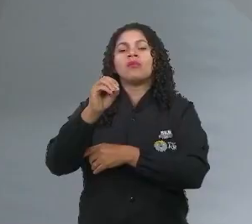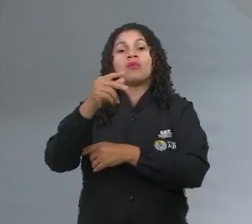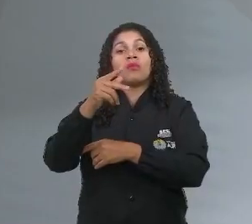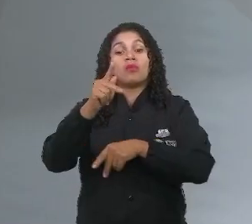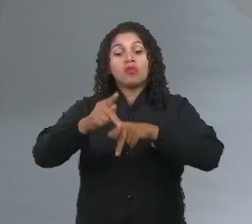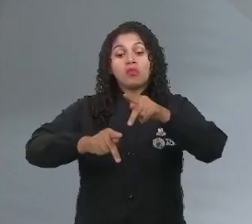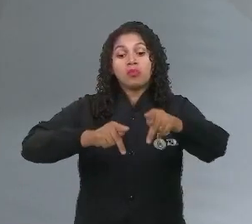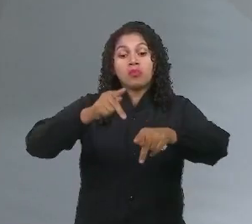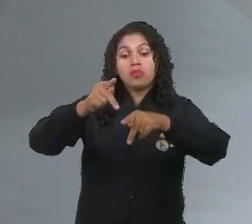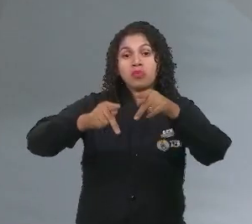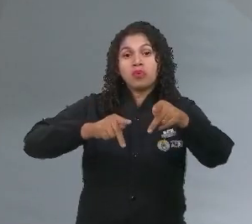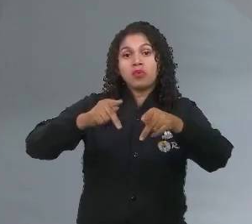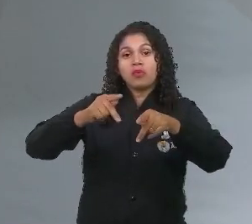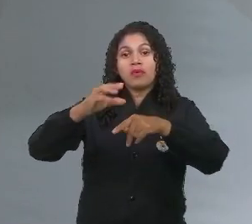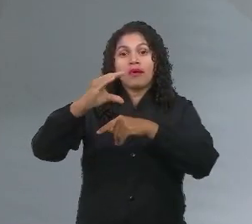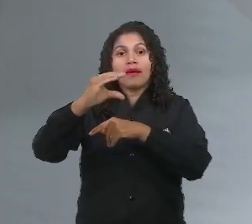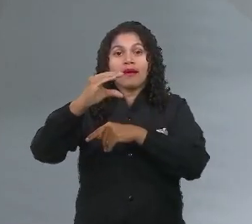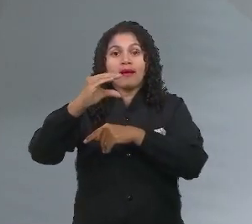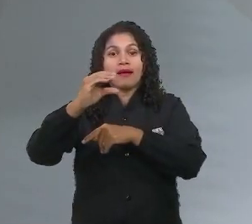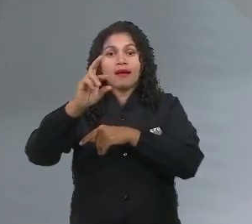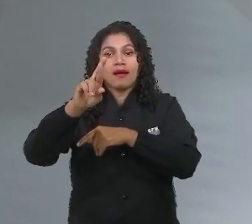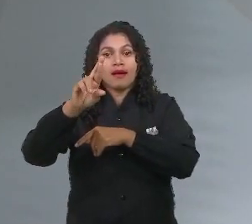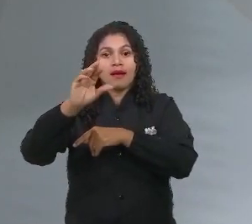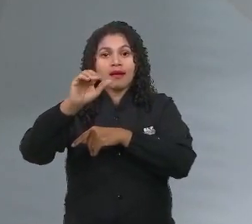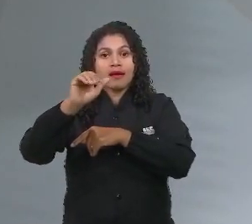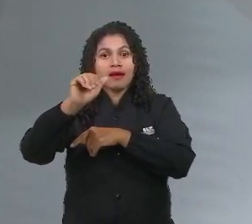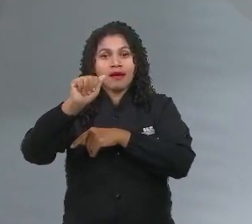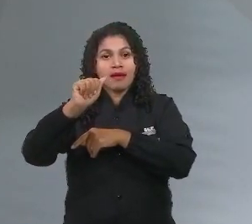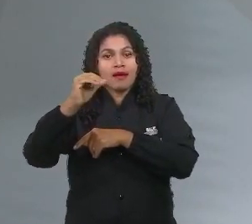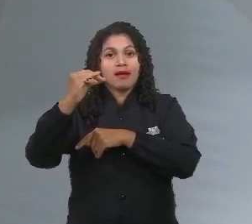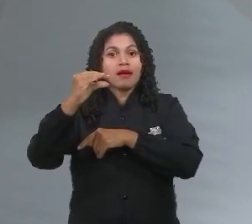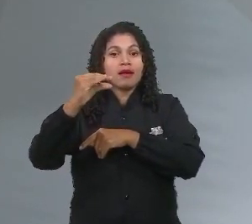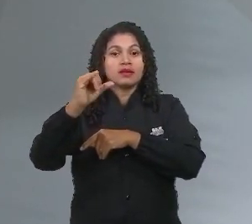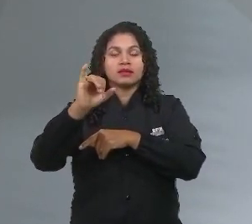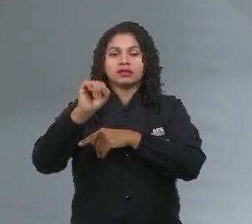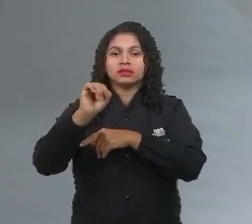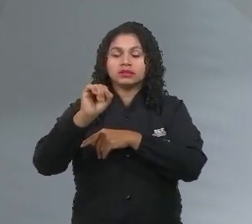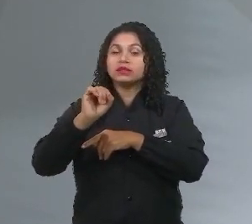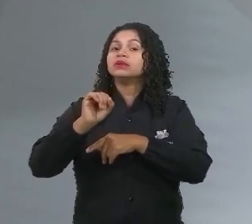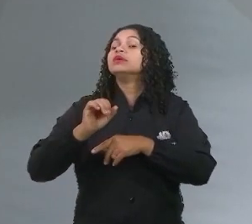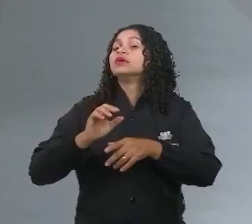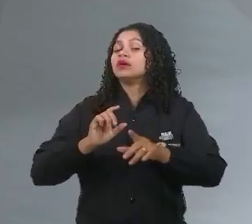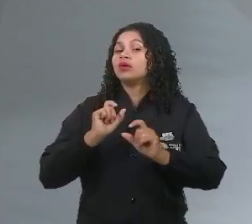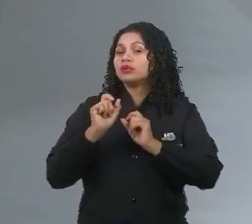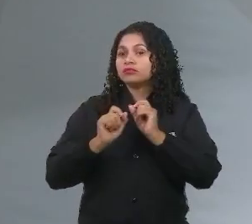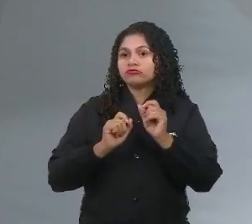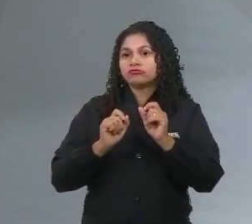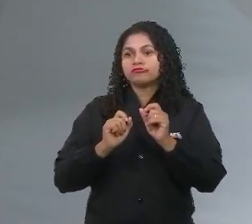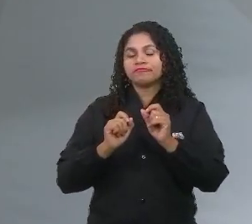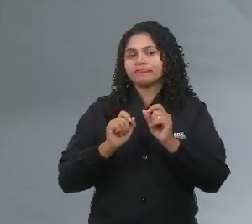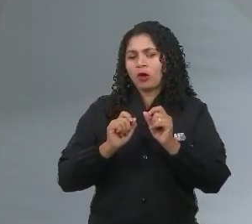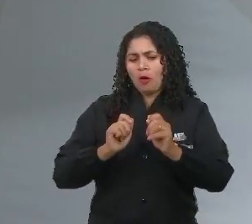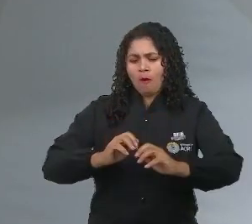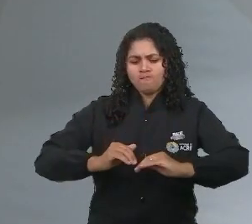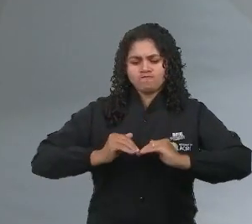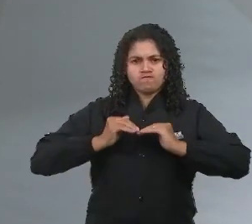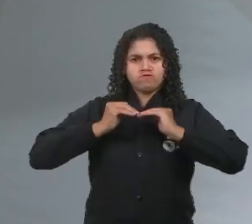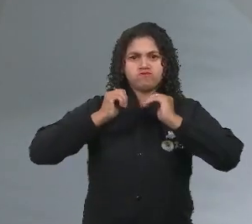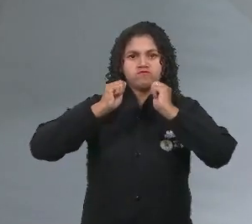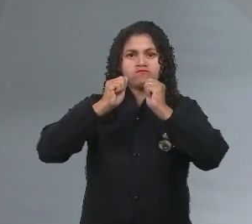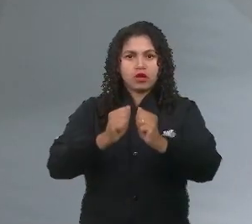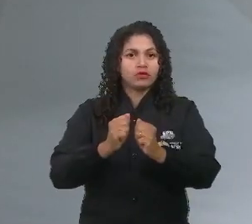representante político, ele não tem o poder nas mãos, ele não é o poder. A